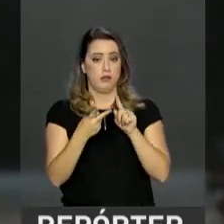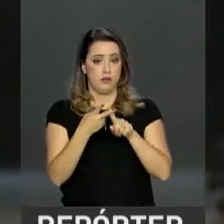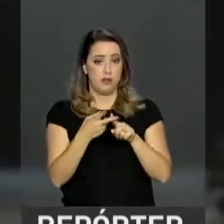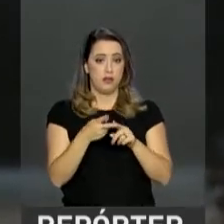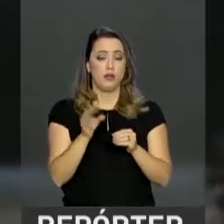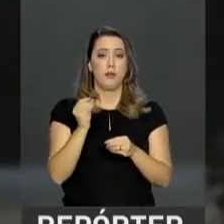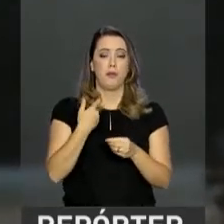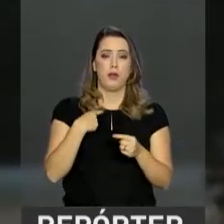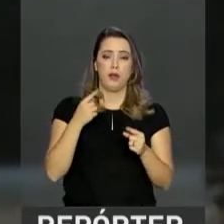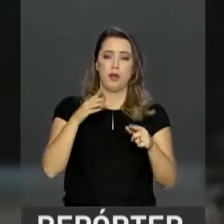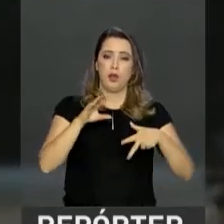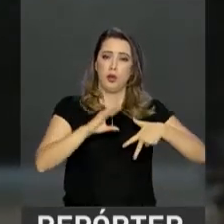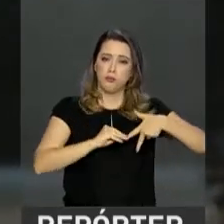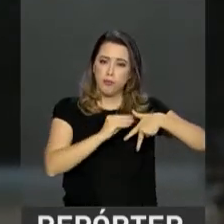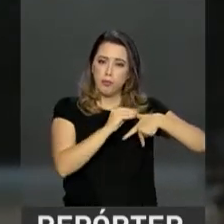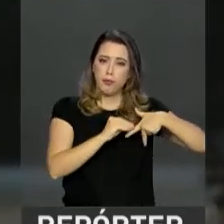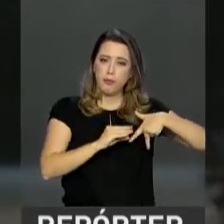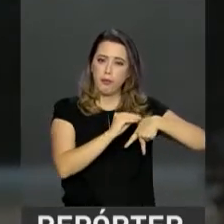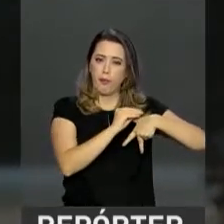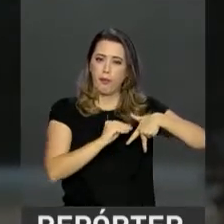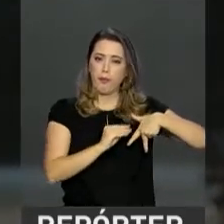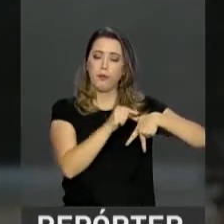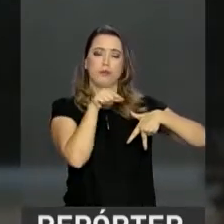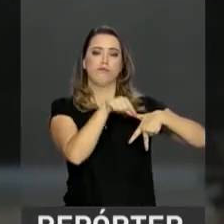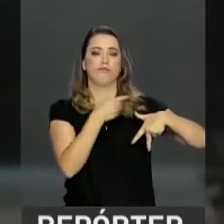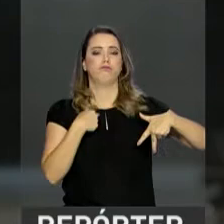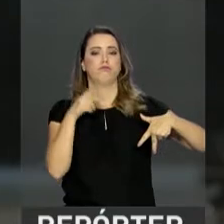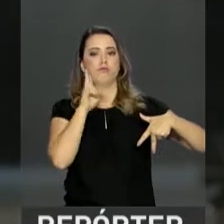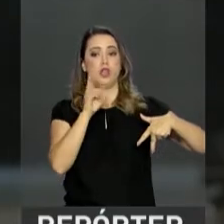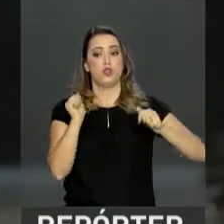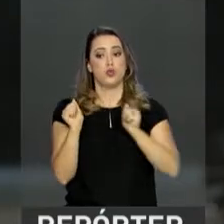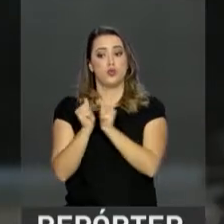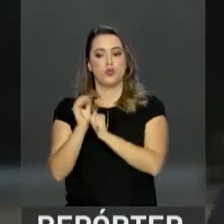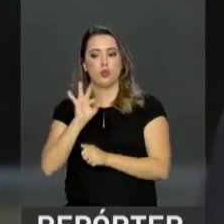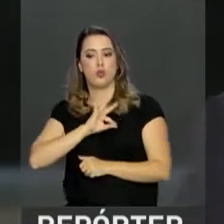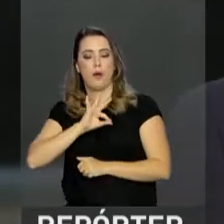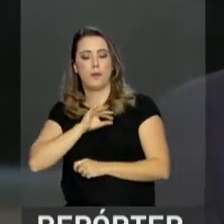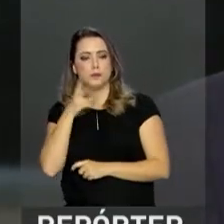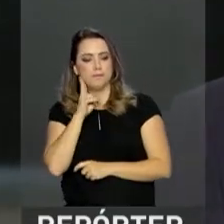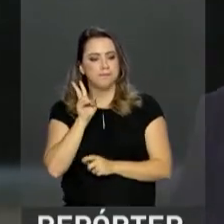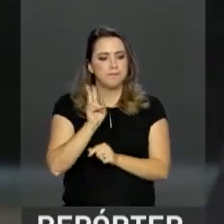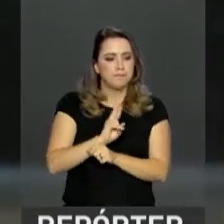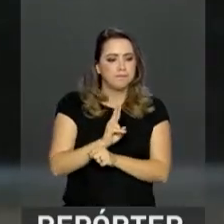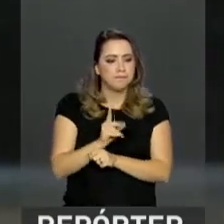com uma parceria junto com a Polícia Rodoviária Federal de mapeamento de pontos de exploração,